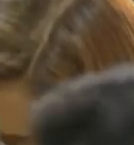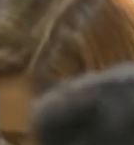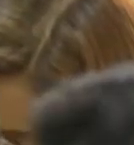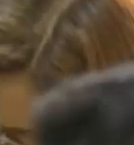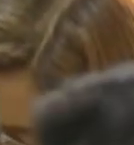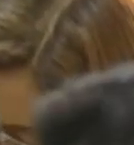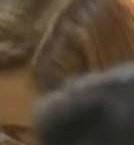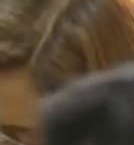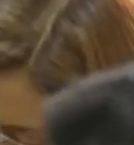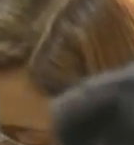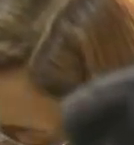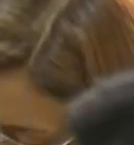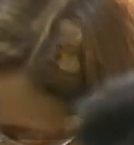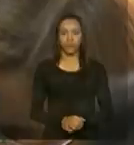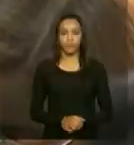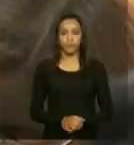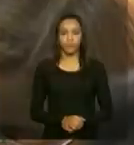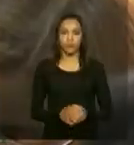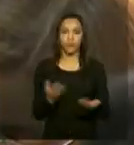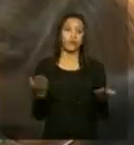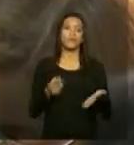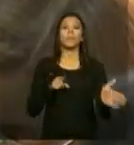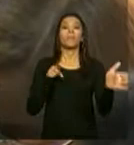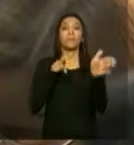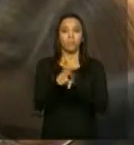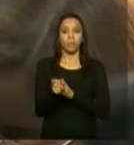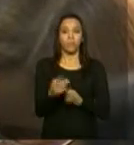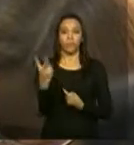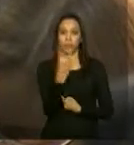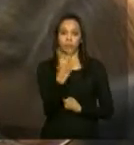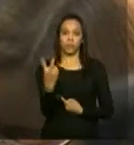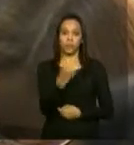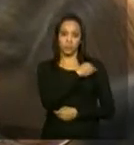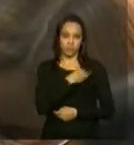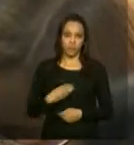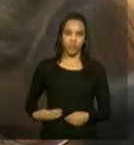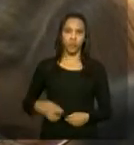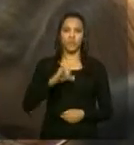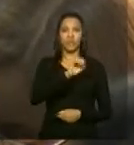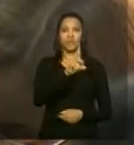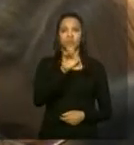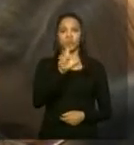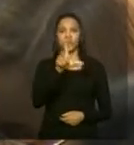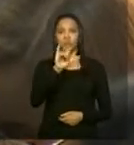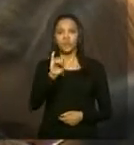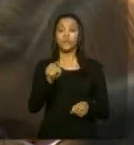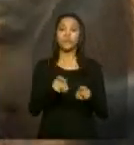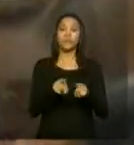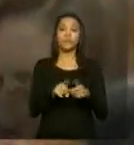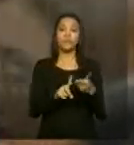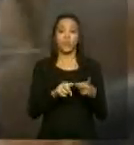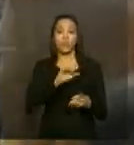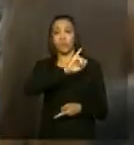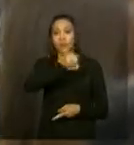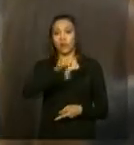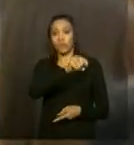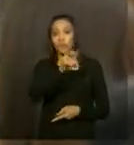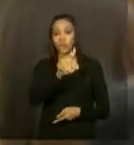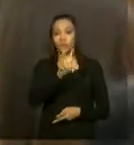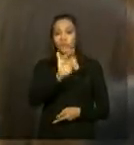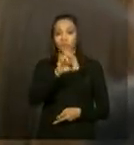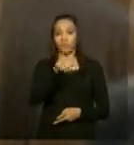do alto a ao longo da fala pessoal tentou reforçar que estava tudo bem que a relação é boa